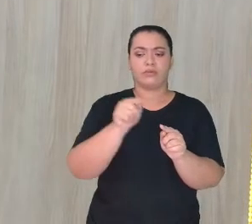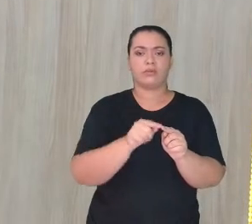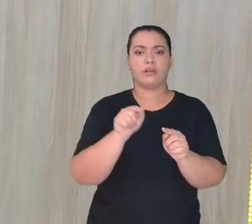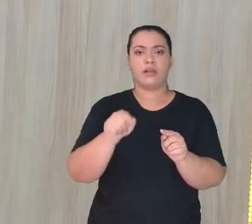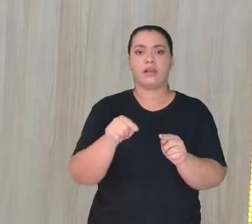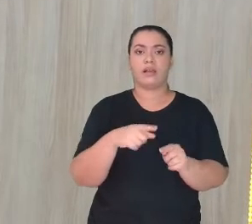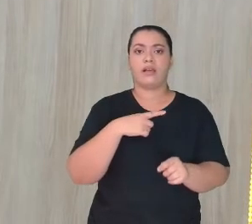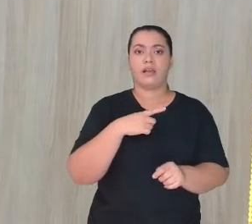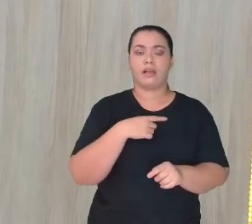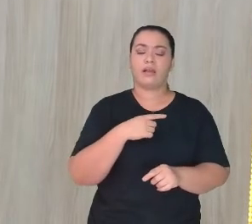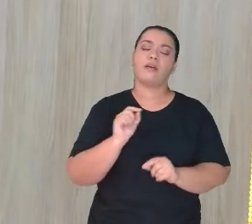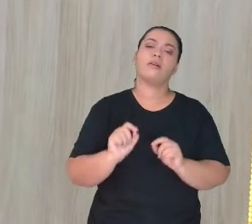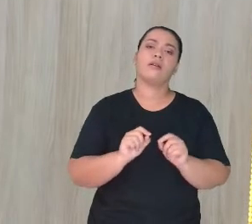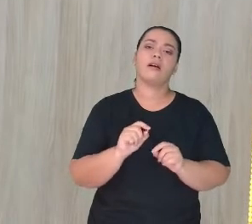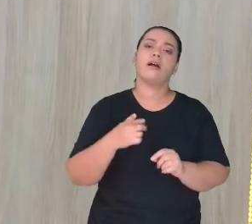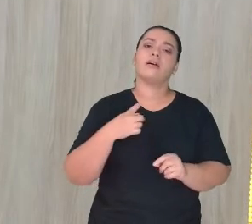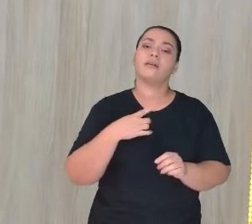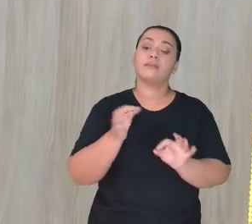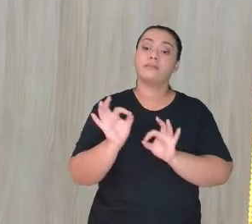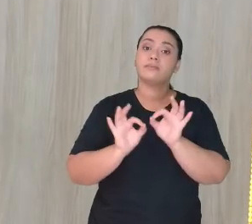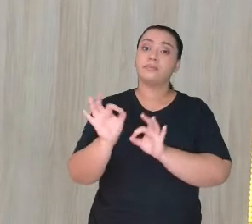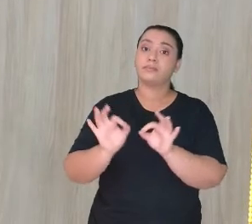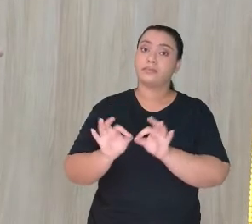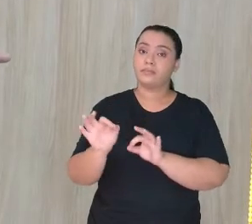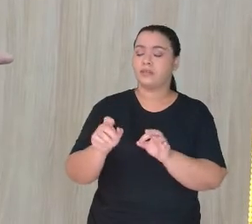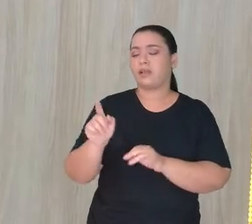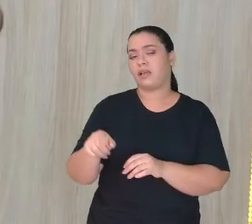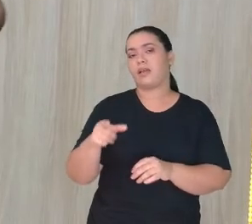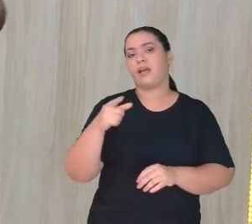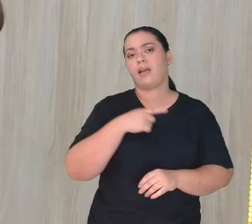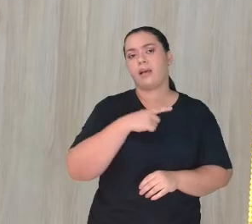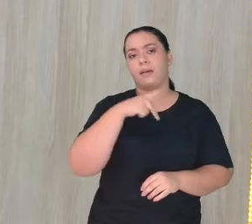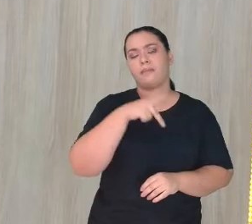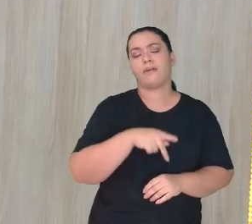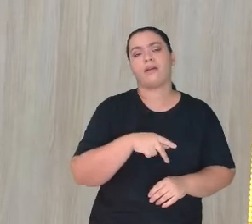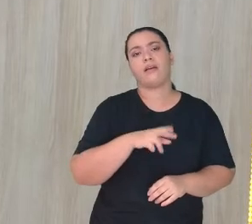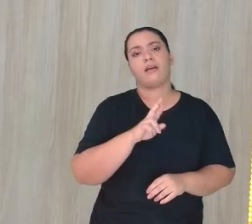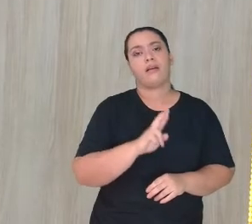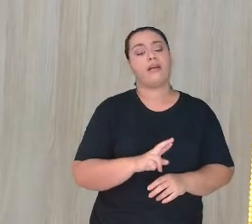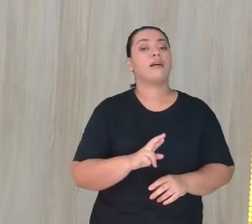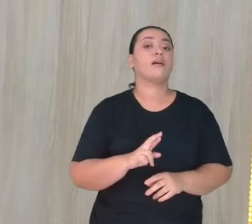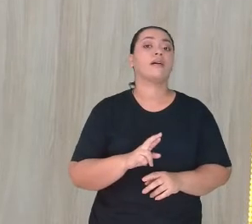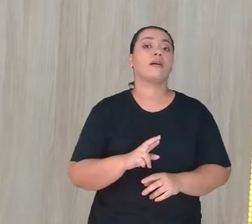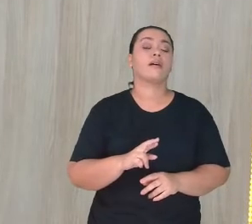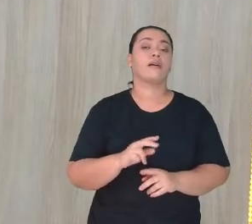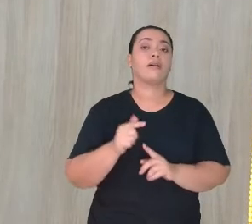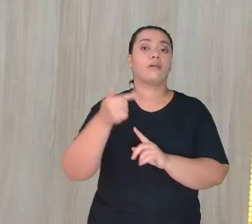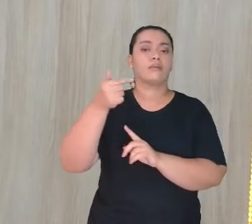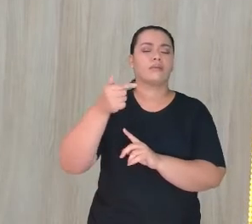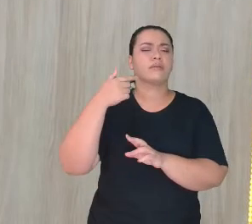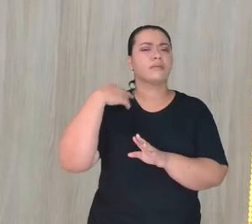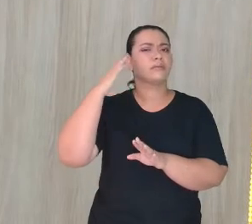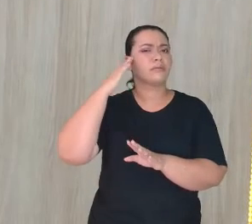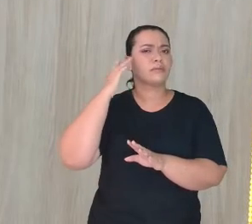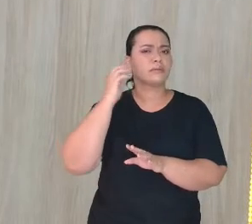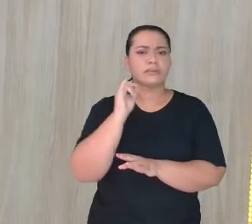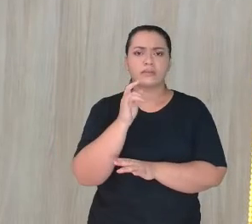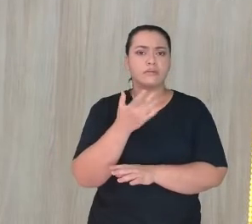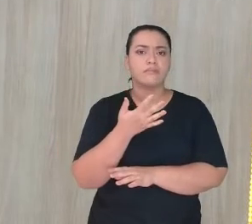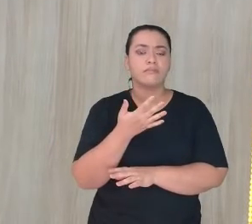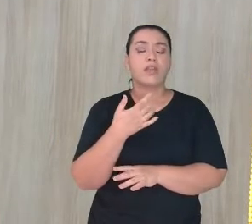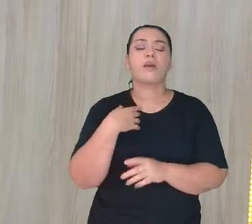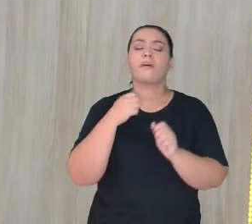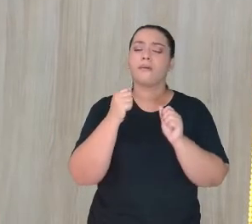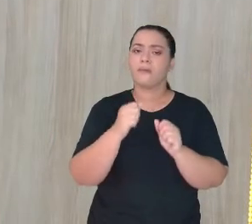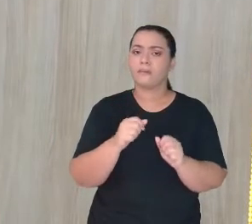fórmula é πr ao quadrado, π raio ao quadrado, mas se eu não souber essa fórmula, eu posso botar uma